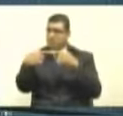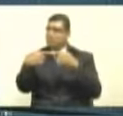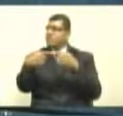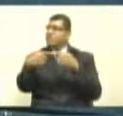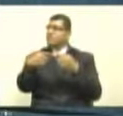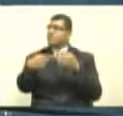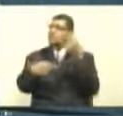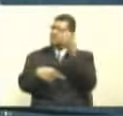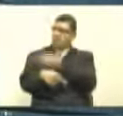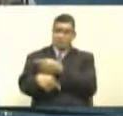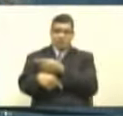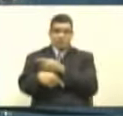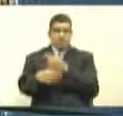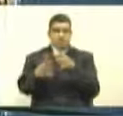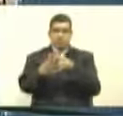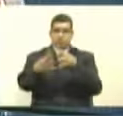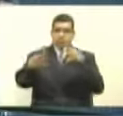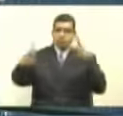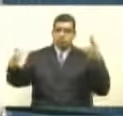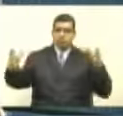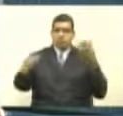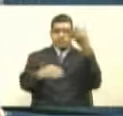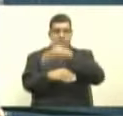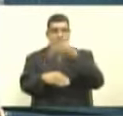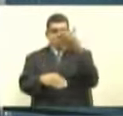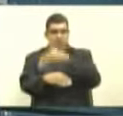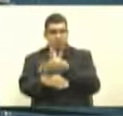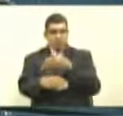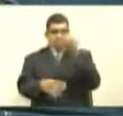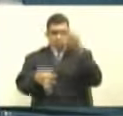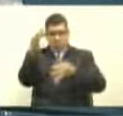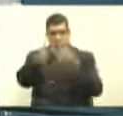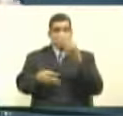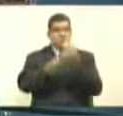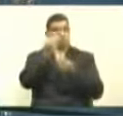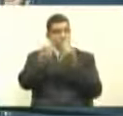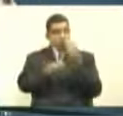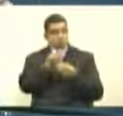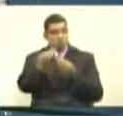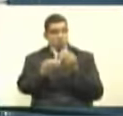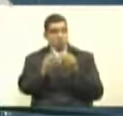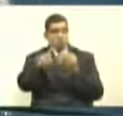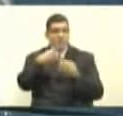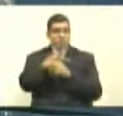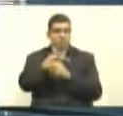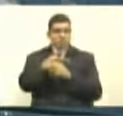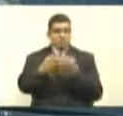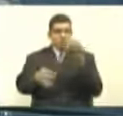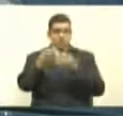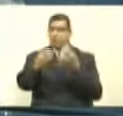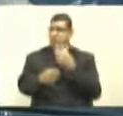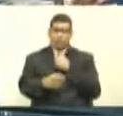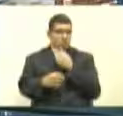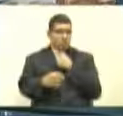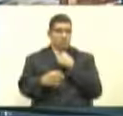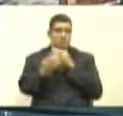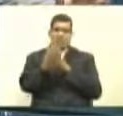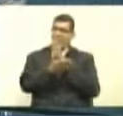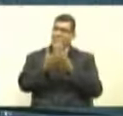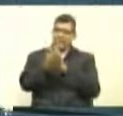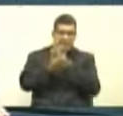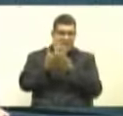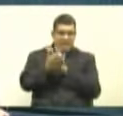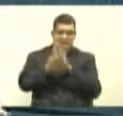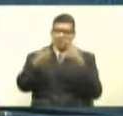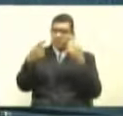decisão dele de aumentar o repasse para o tribunal, como se após o repasse o tribunal não pudesse dar mais nenhuma